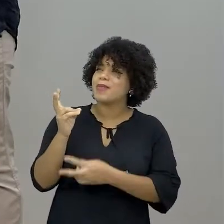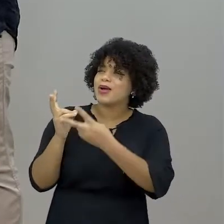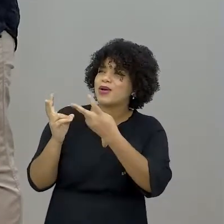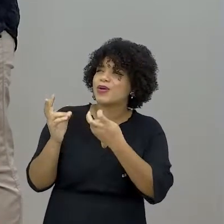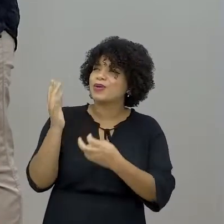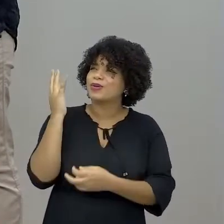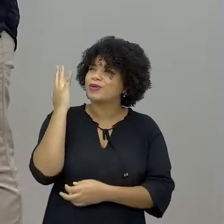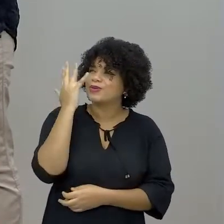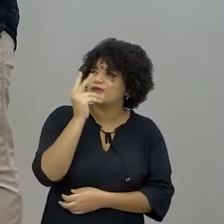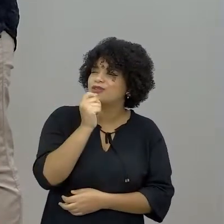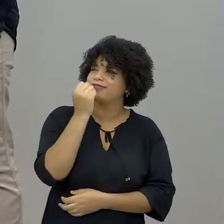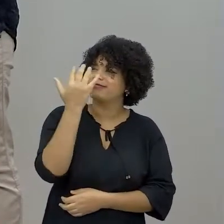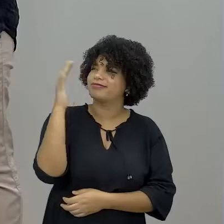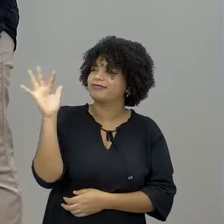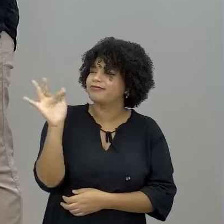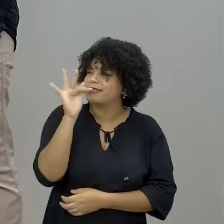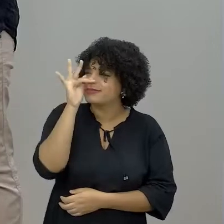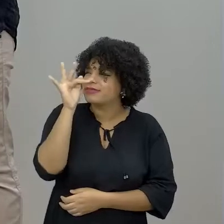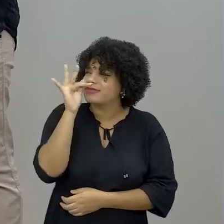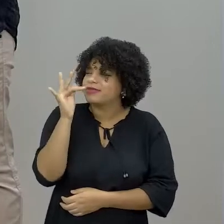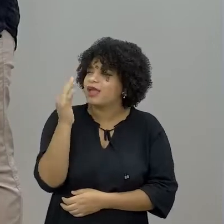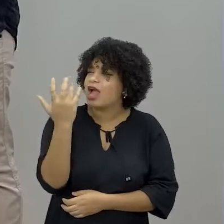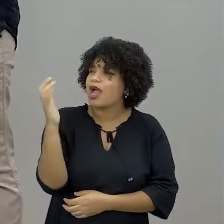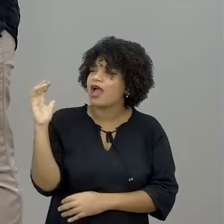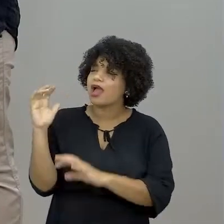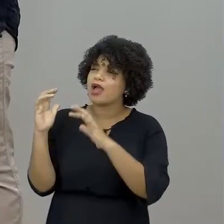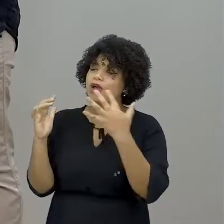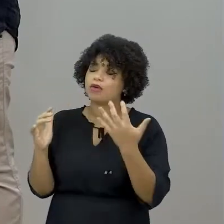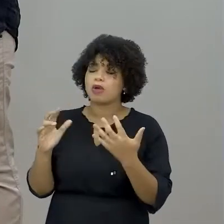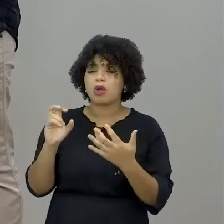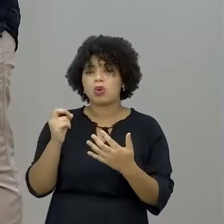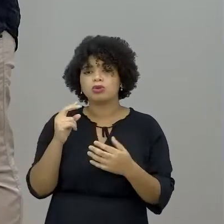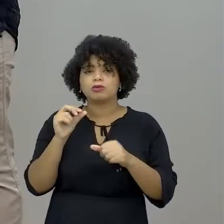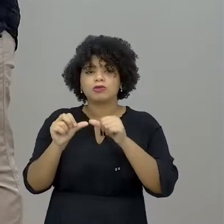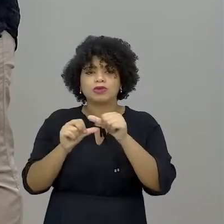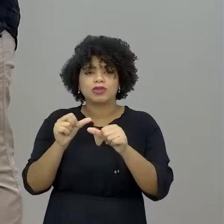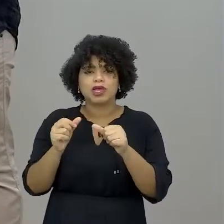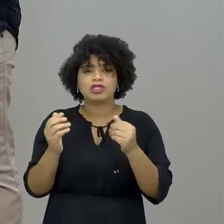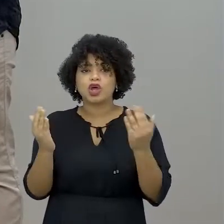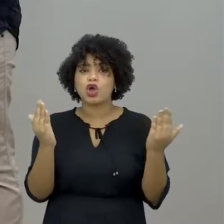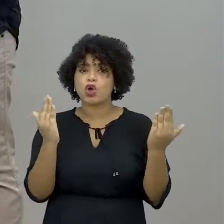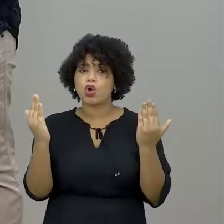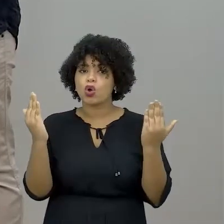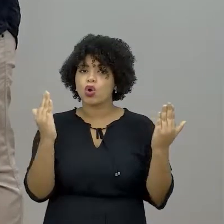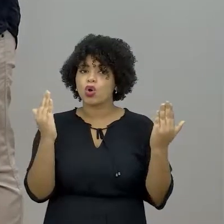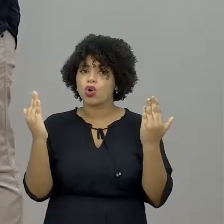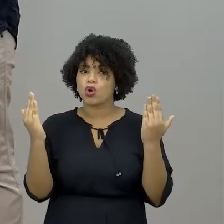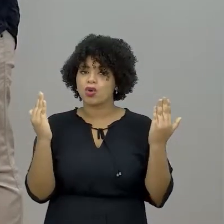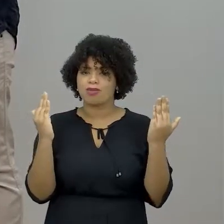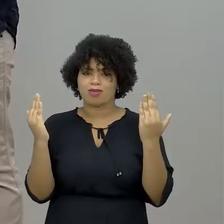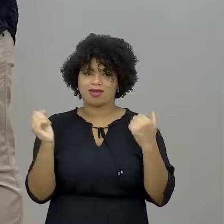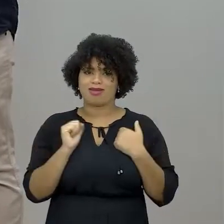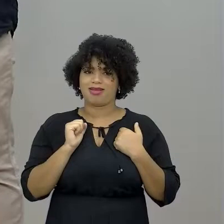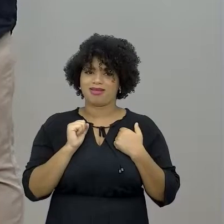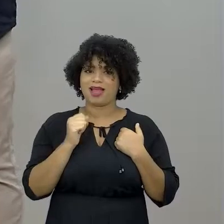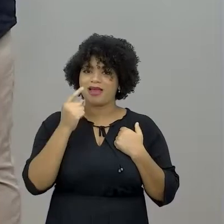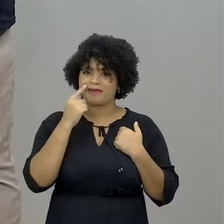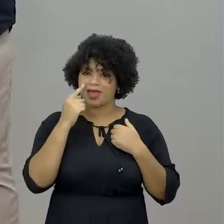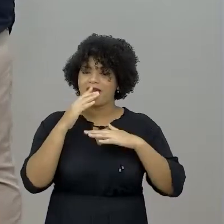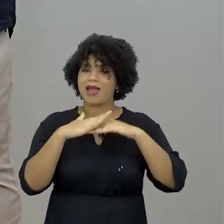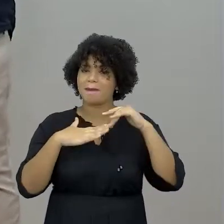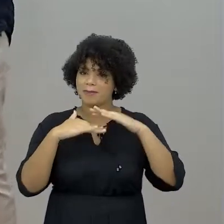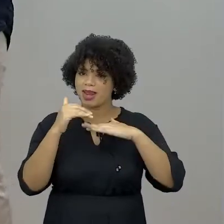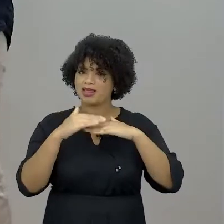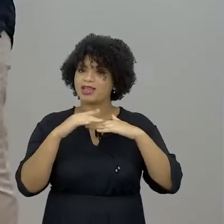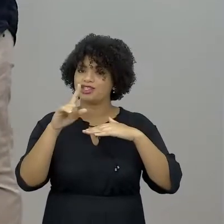uma paisagem que foi modificada pelo homem. Compare as paisagens. Então, a habilidade,